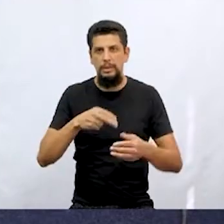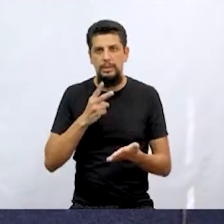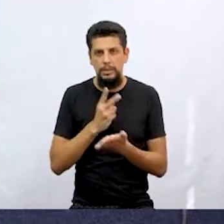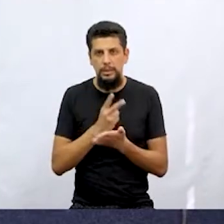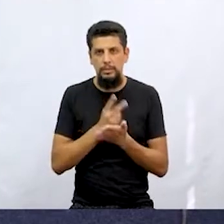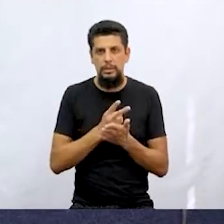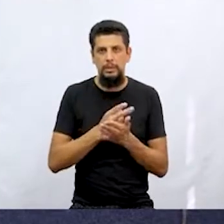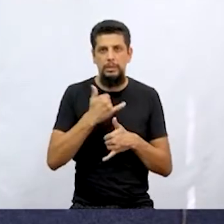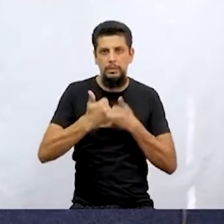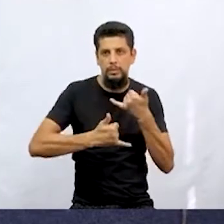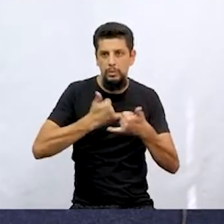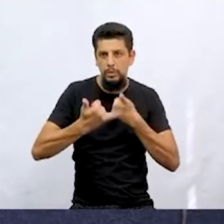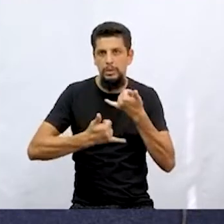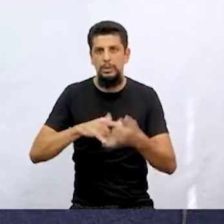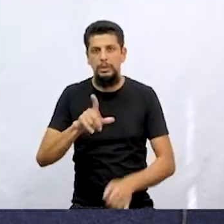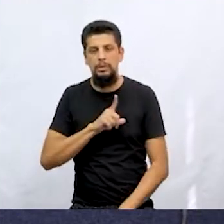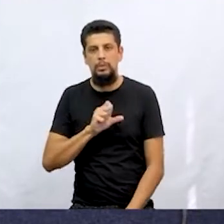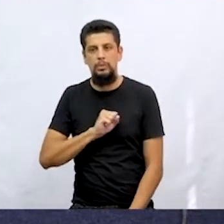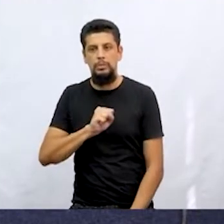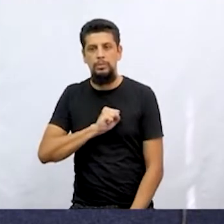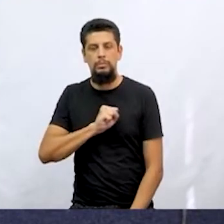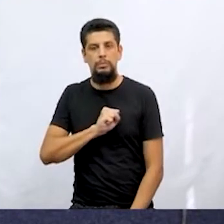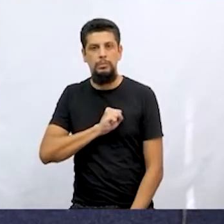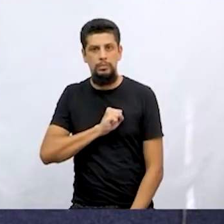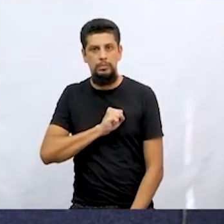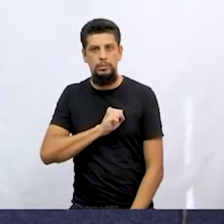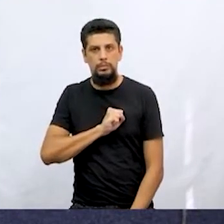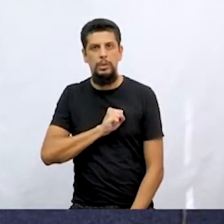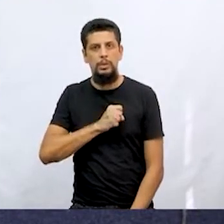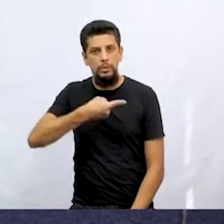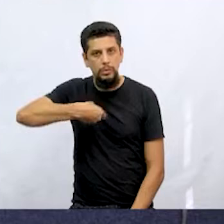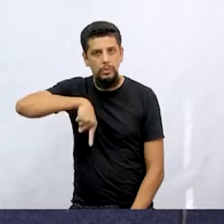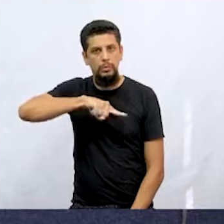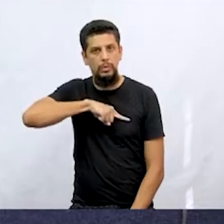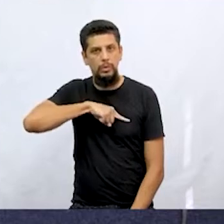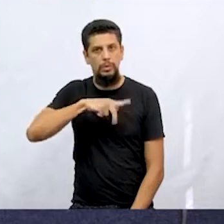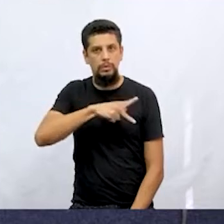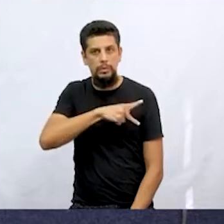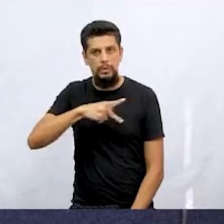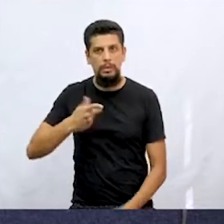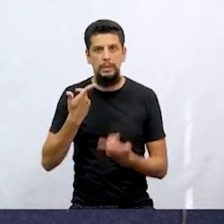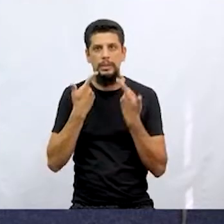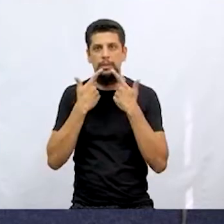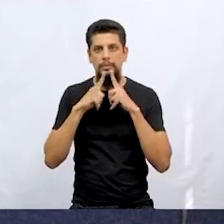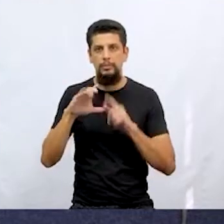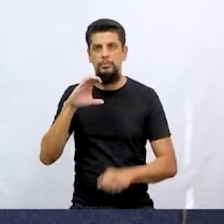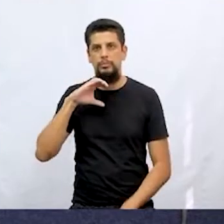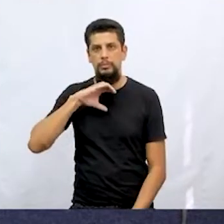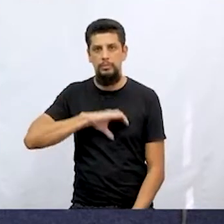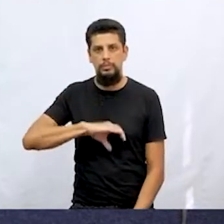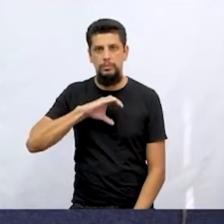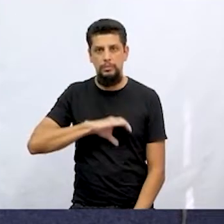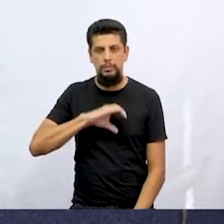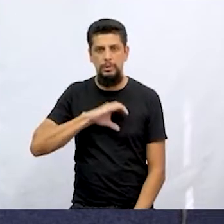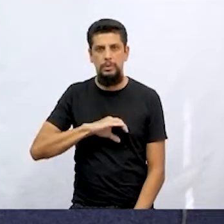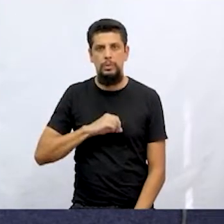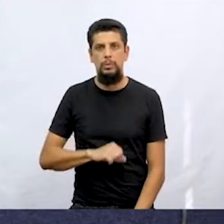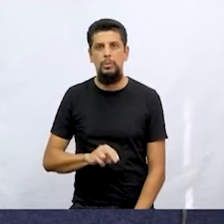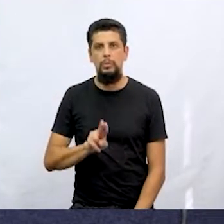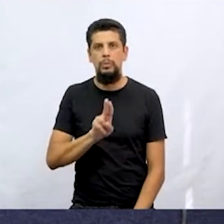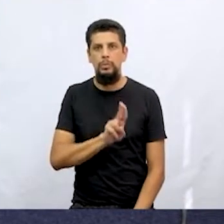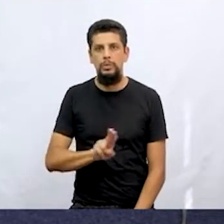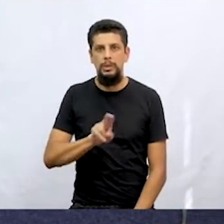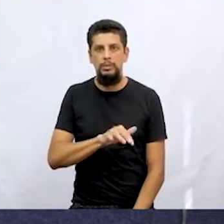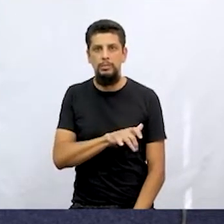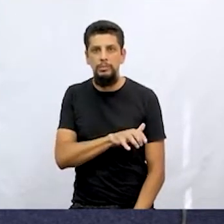Cada vez que você joga em um número. Nós, que somos professoras de língua portuguesa, vamos usar